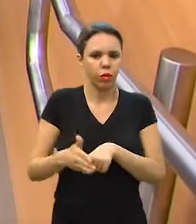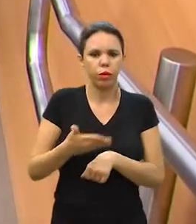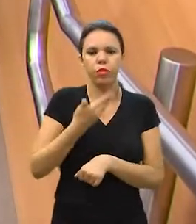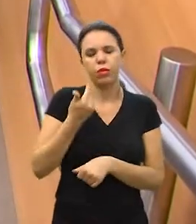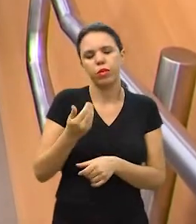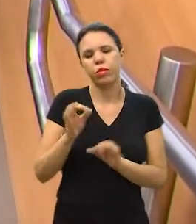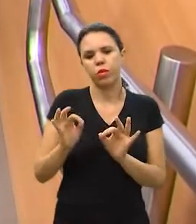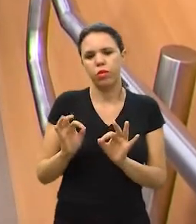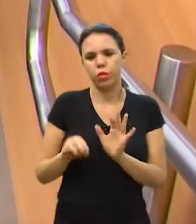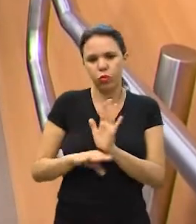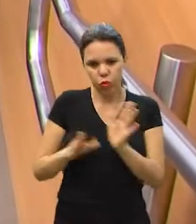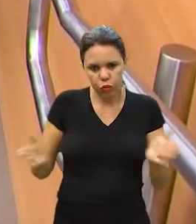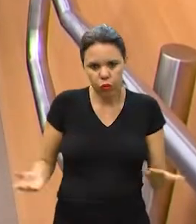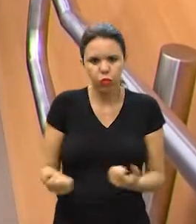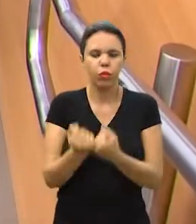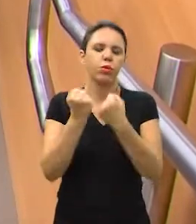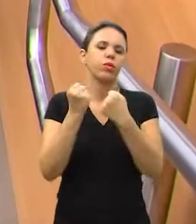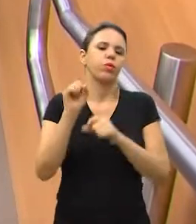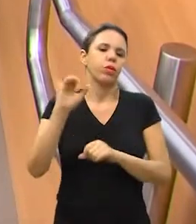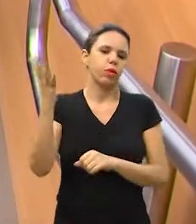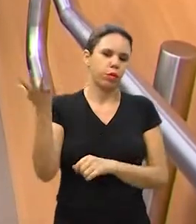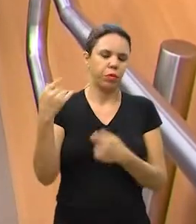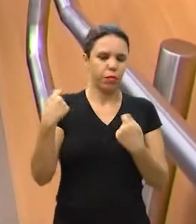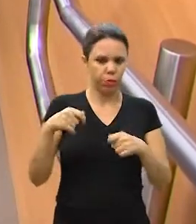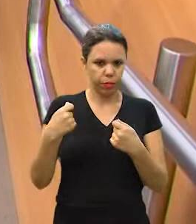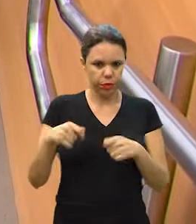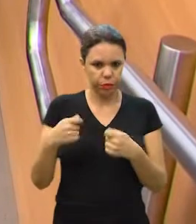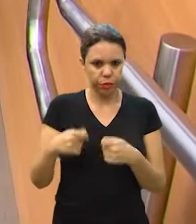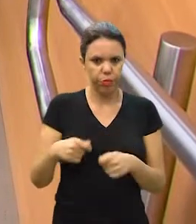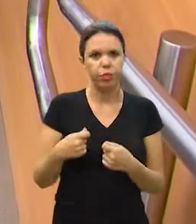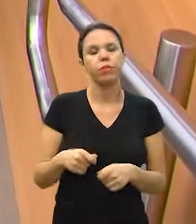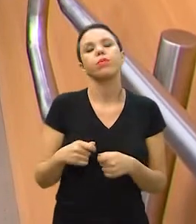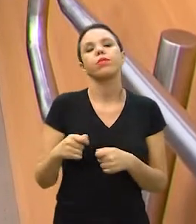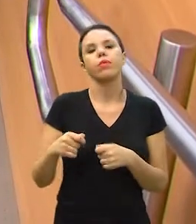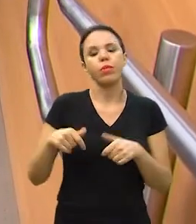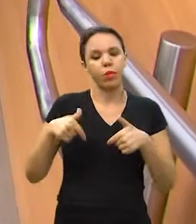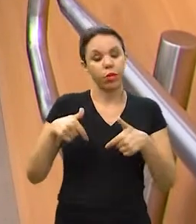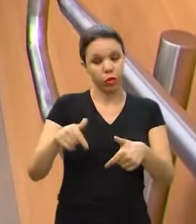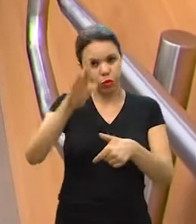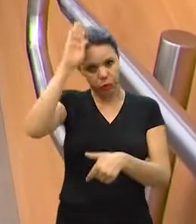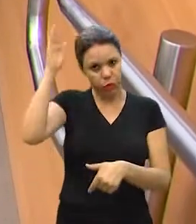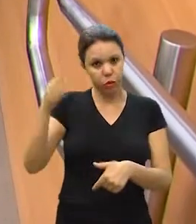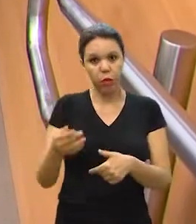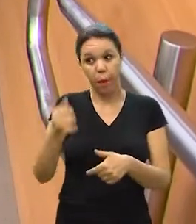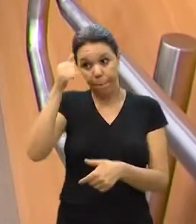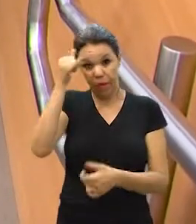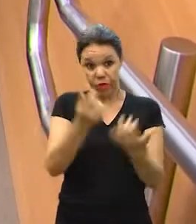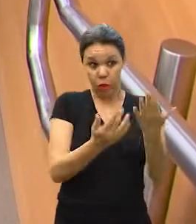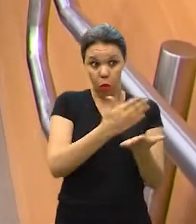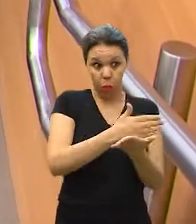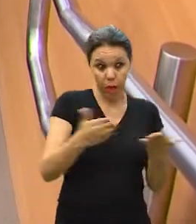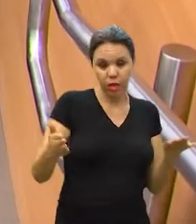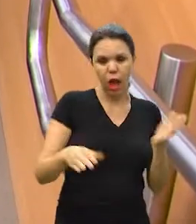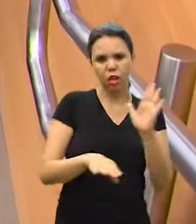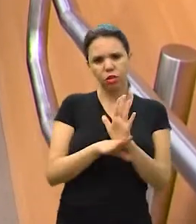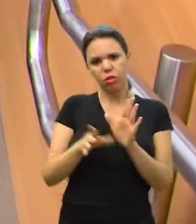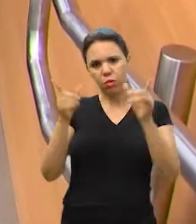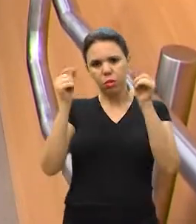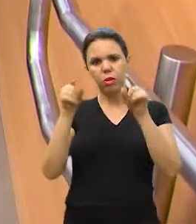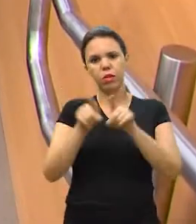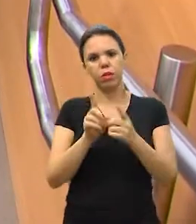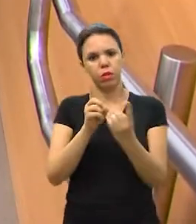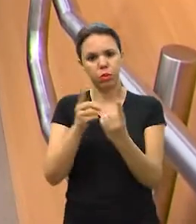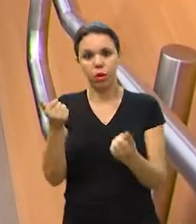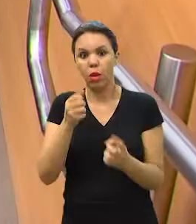atividades práticas que dão todo o suporte, caso seja necessário, além de atuar caso um incêndio comece, também